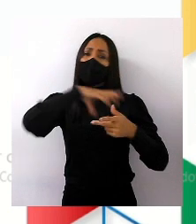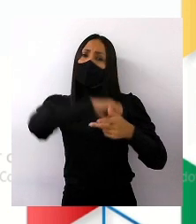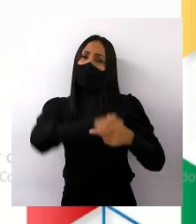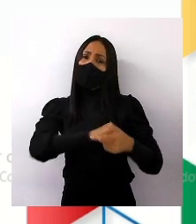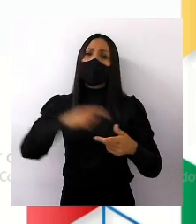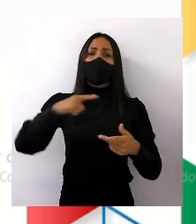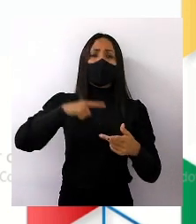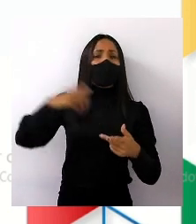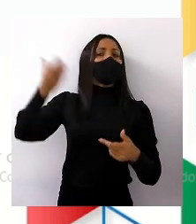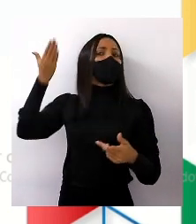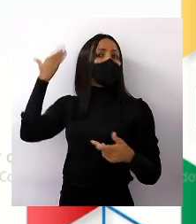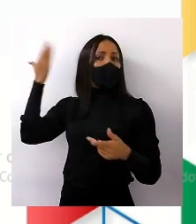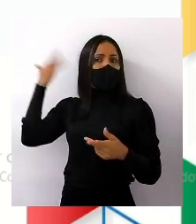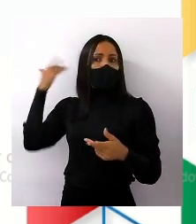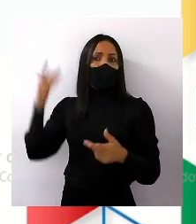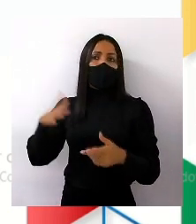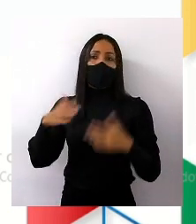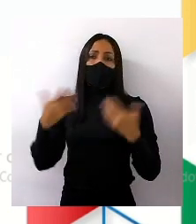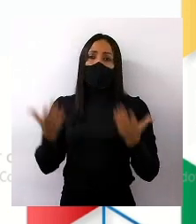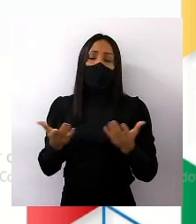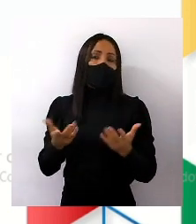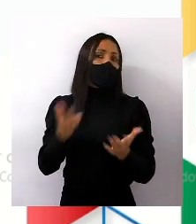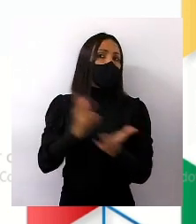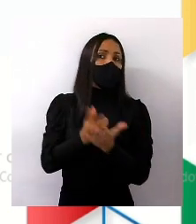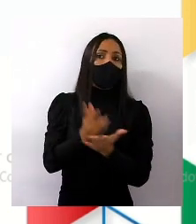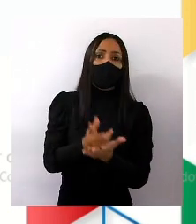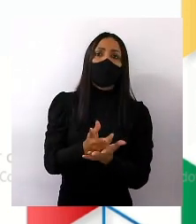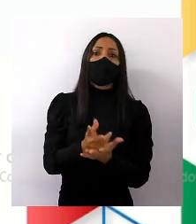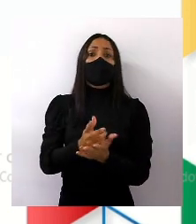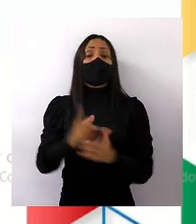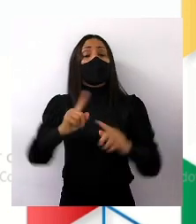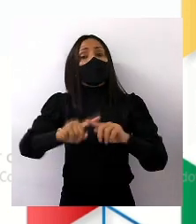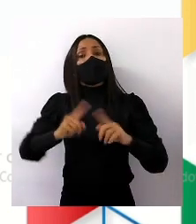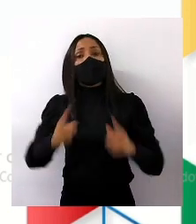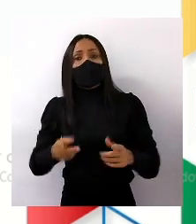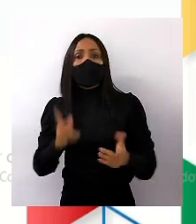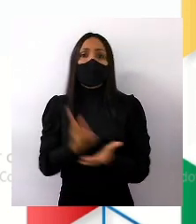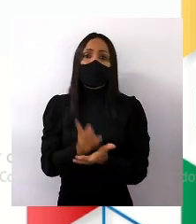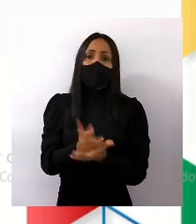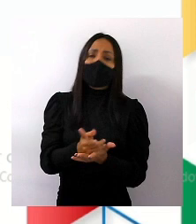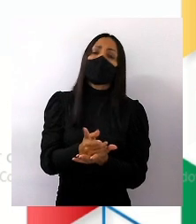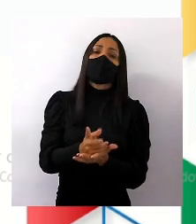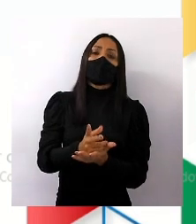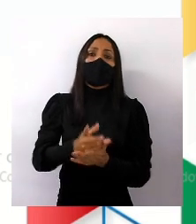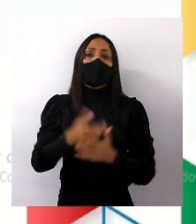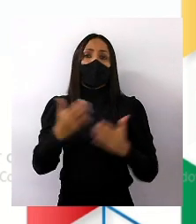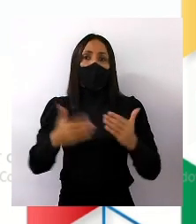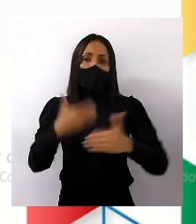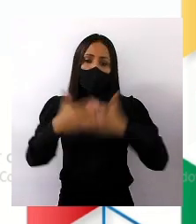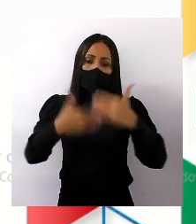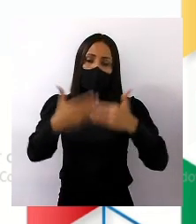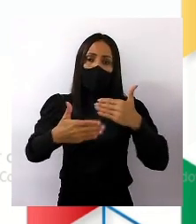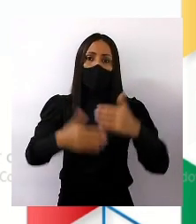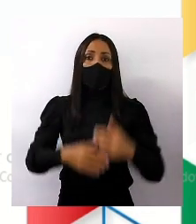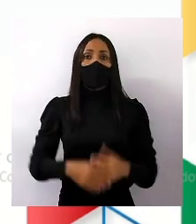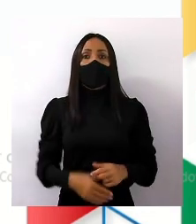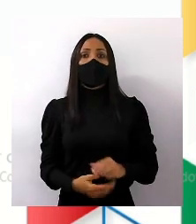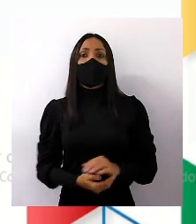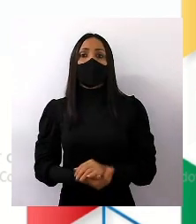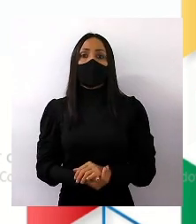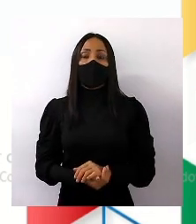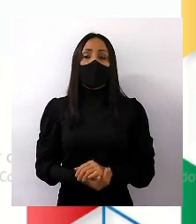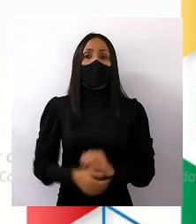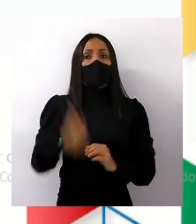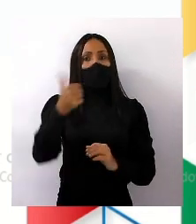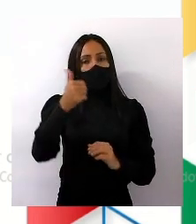tive, que não seja imortal, posto que é chama, mas que seja infinito enquanto dure. Primeiro, né, vamos bater